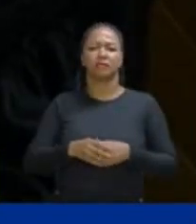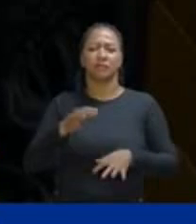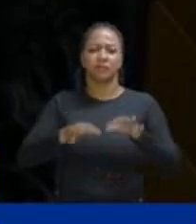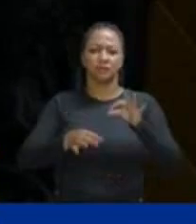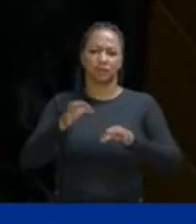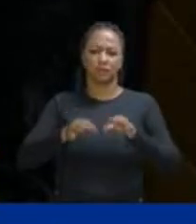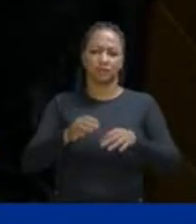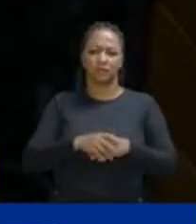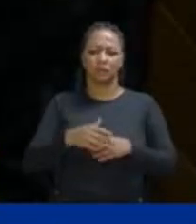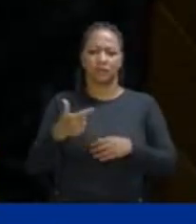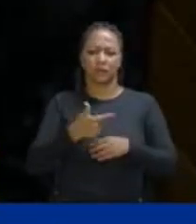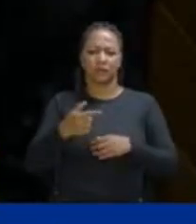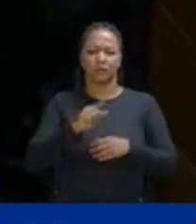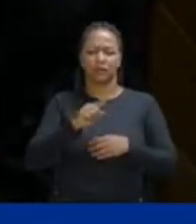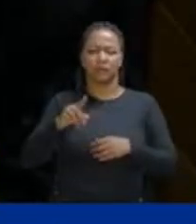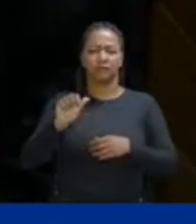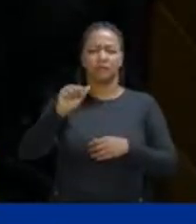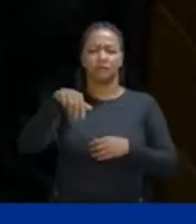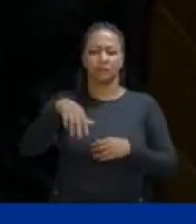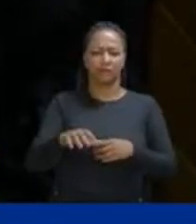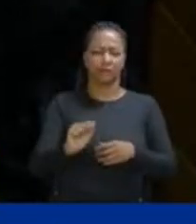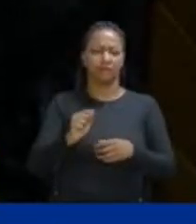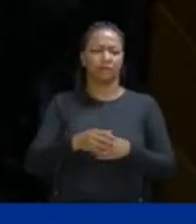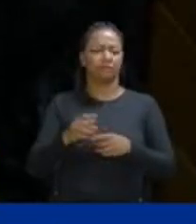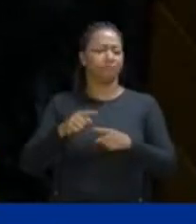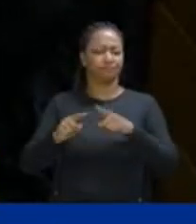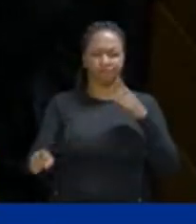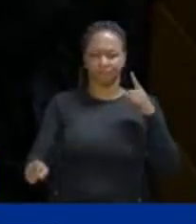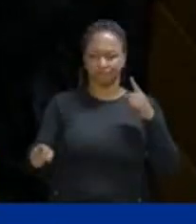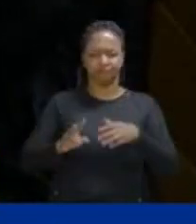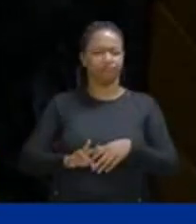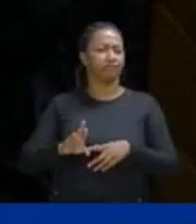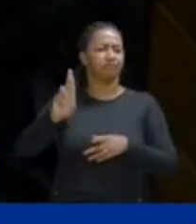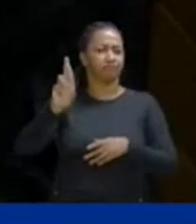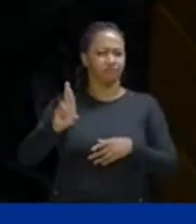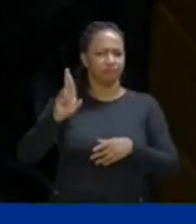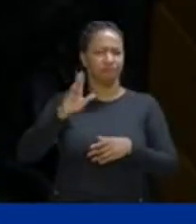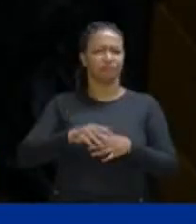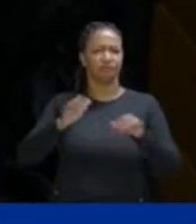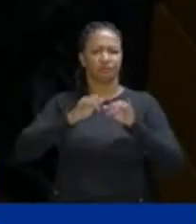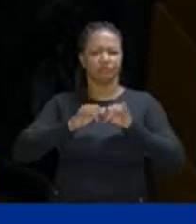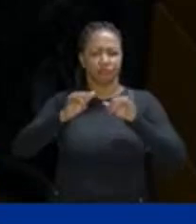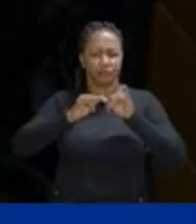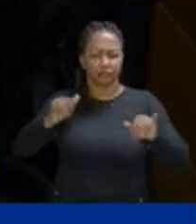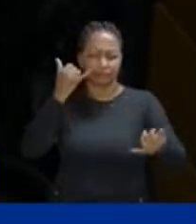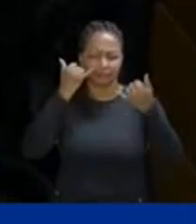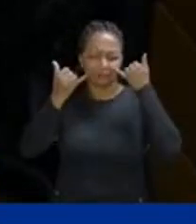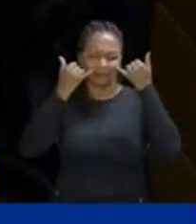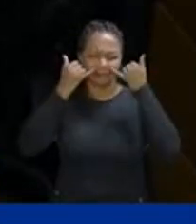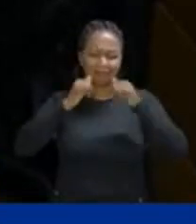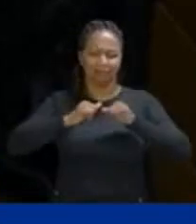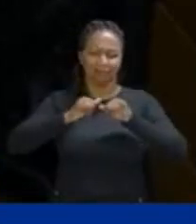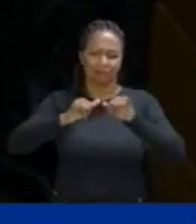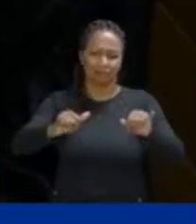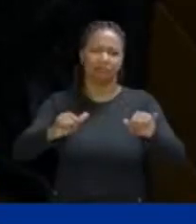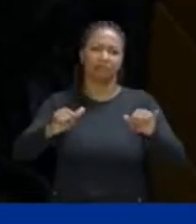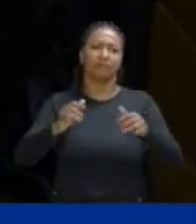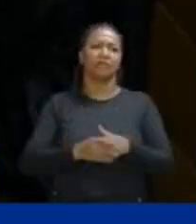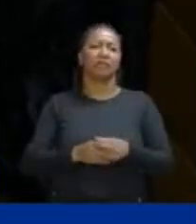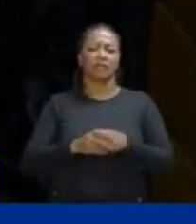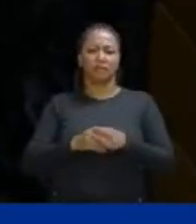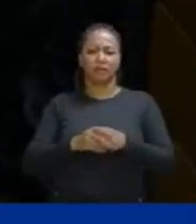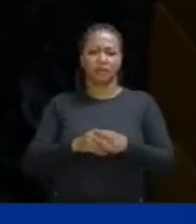zona eleitoral de Macapá, que julgou improcedente representação por propaganda eleitoral na modalidade